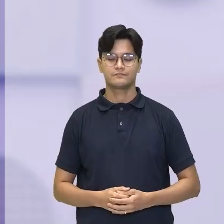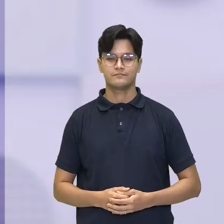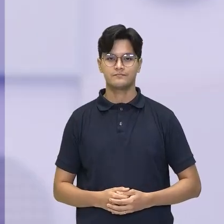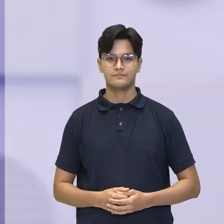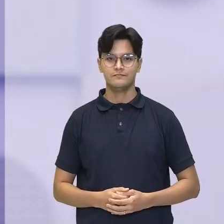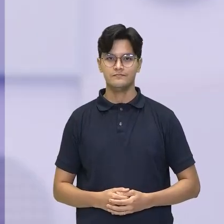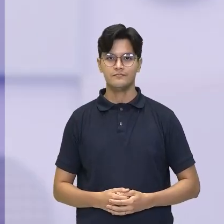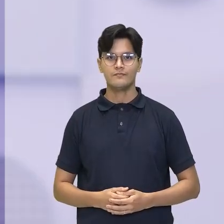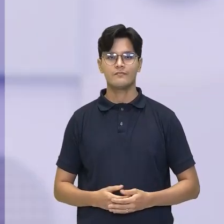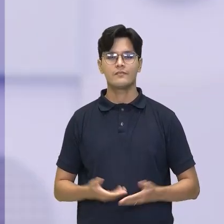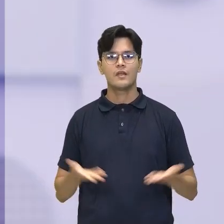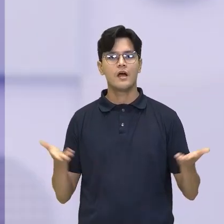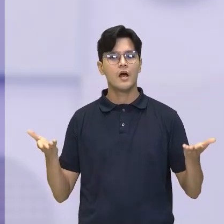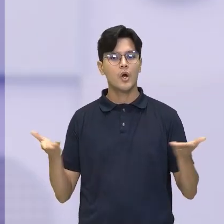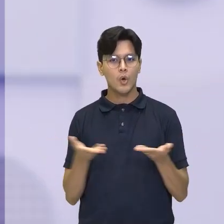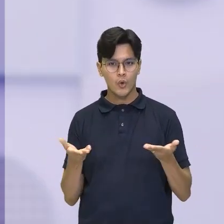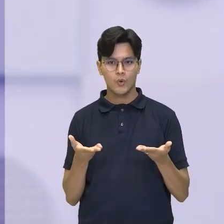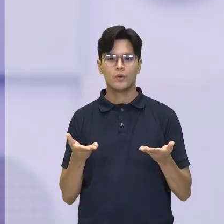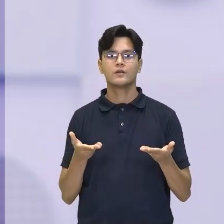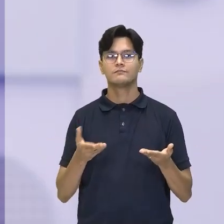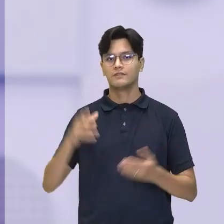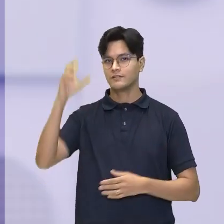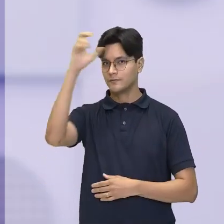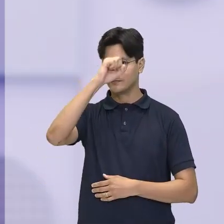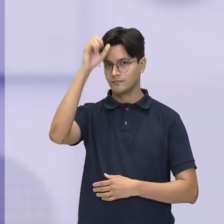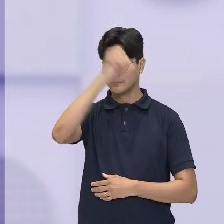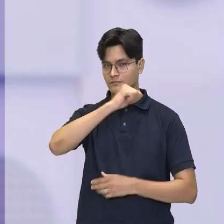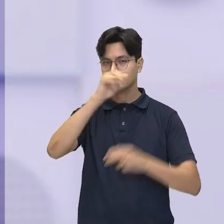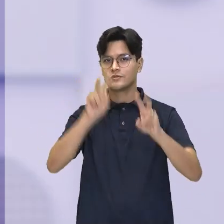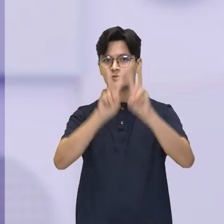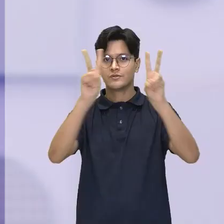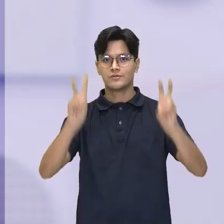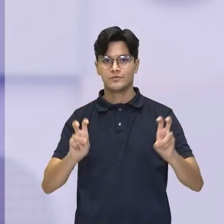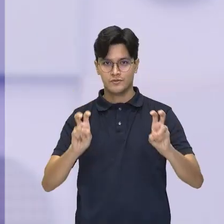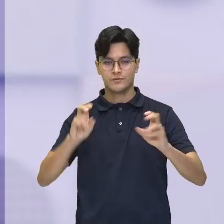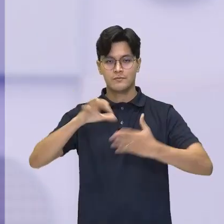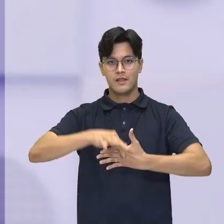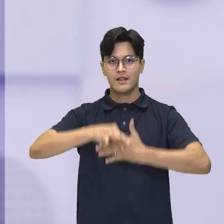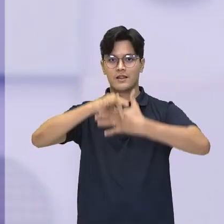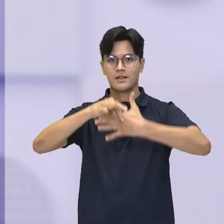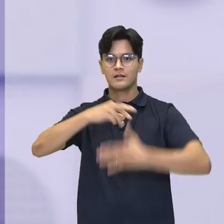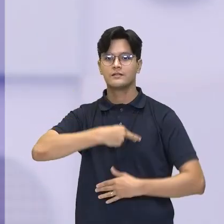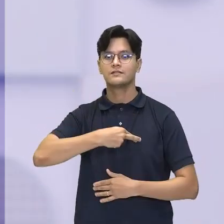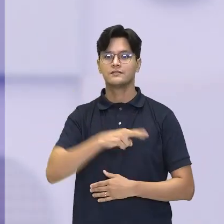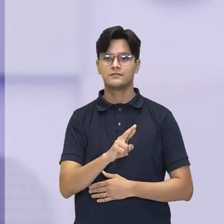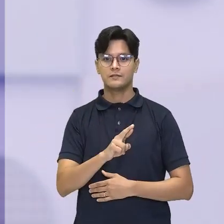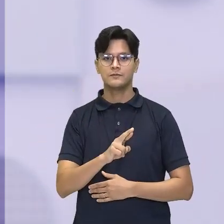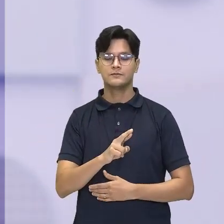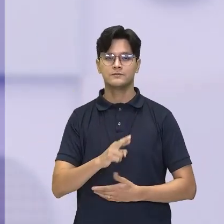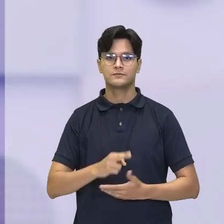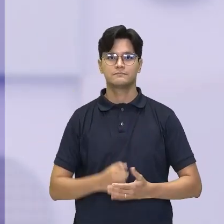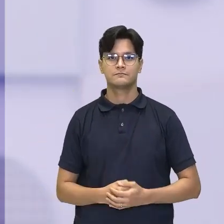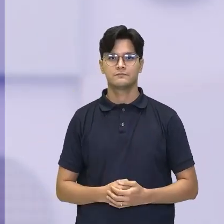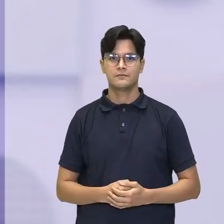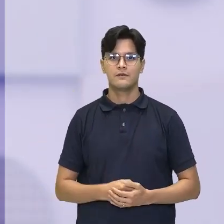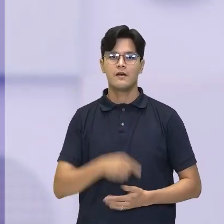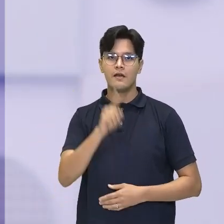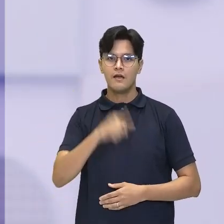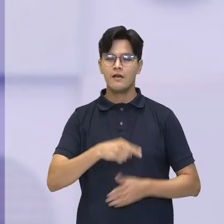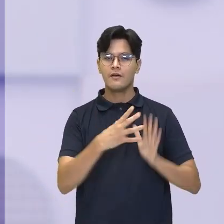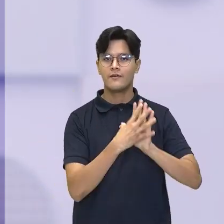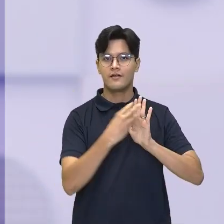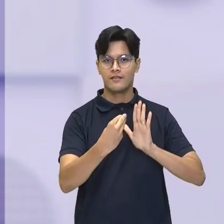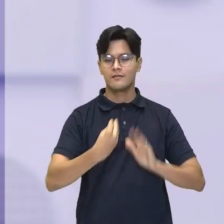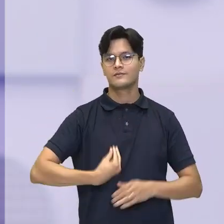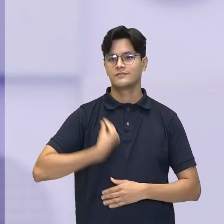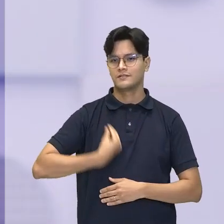vamos aprofundar um pouco essa questão do líder religioso como um exemplo, uma